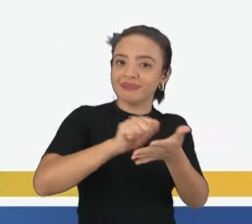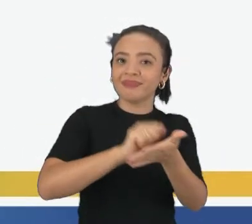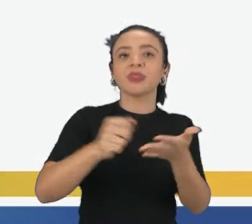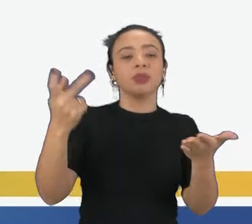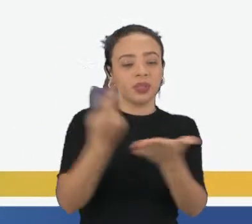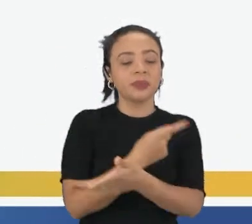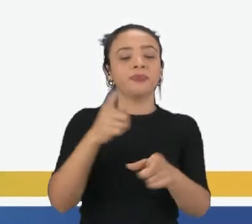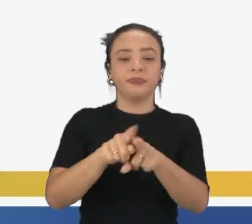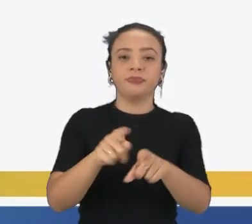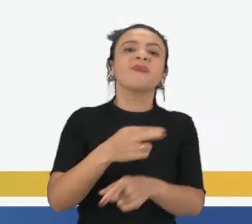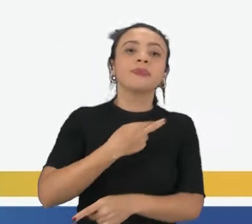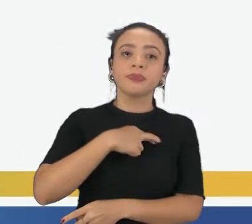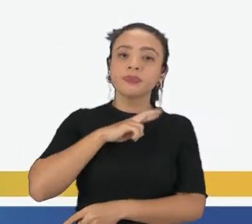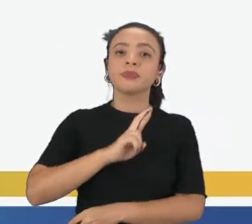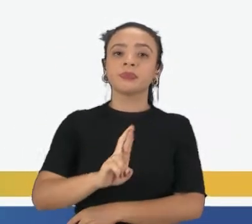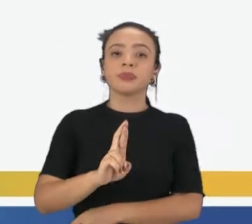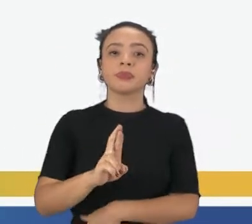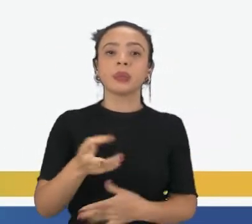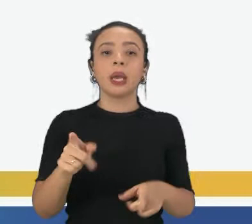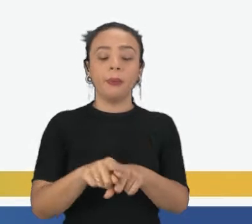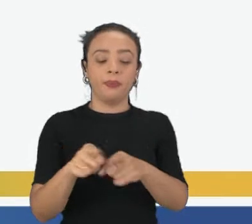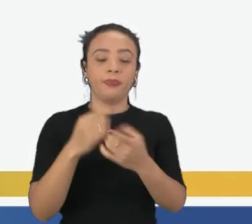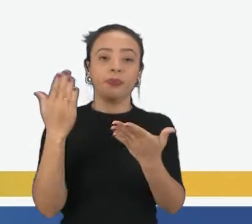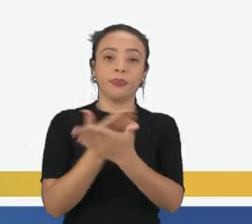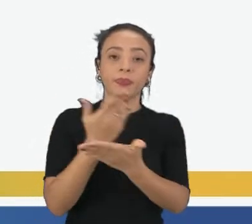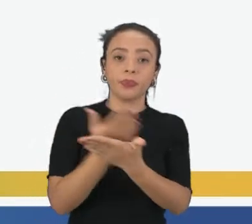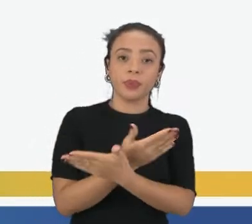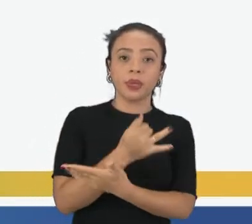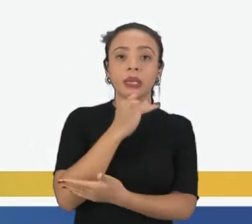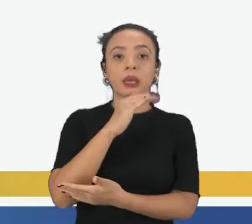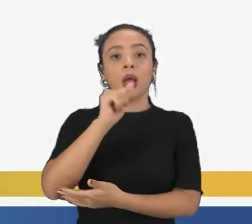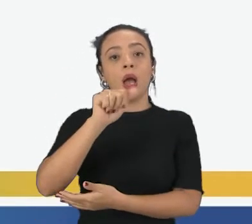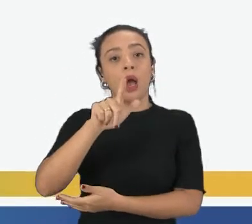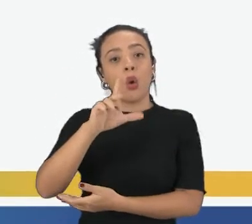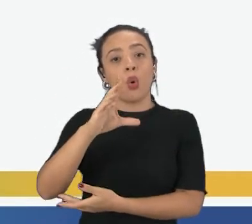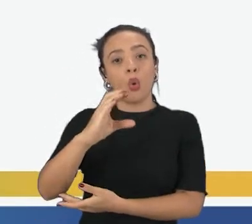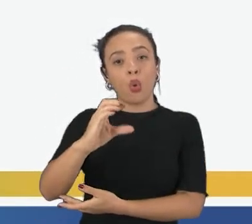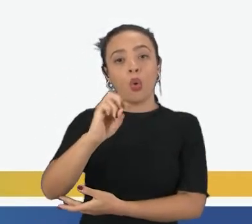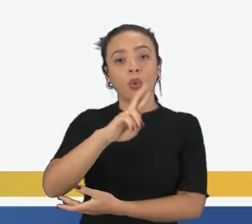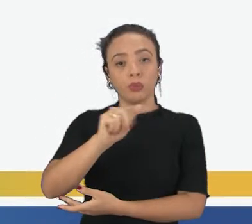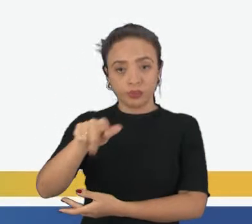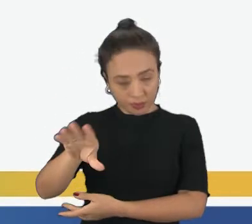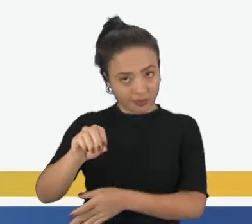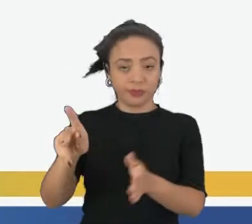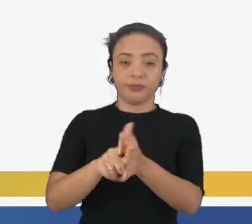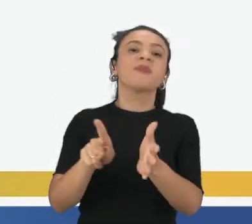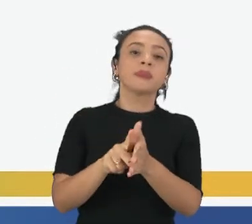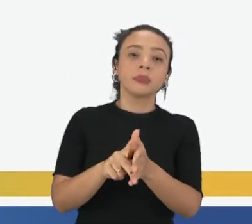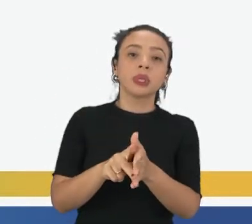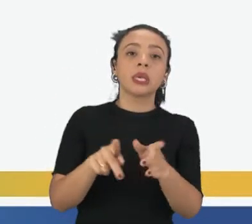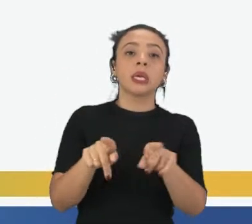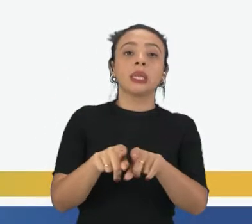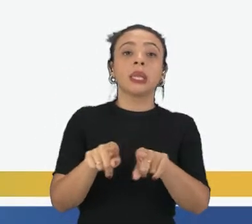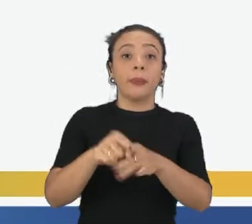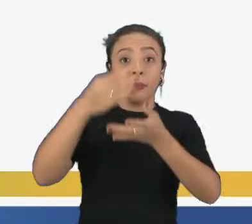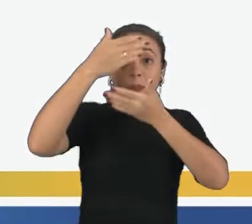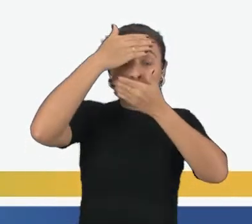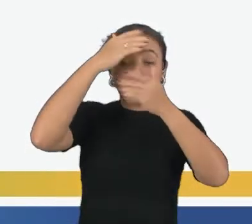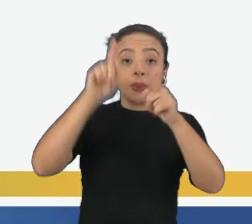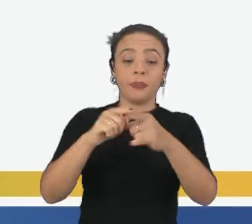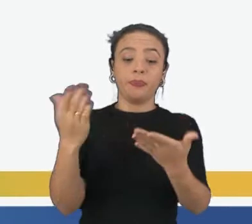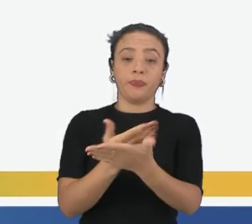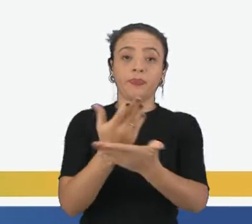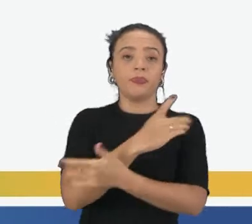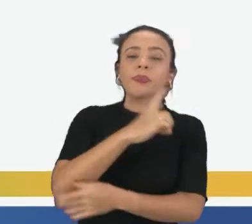acontece com as religiões a os livros o alcorão do islamismo o próprio a própria